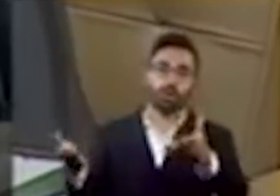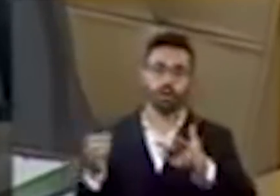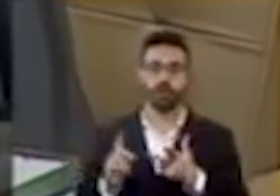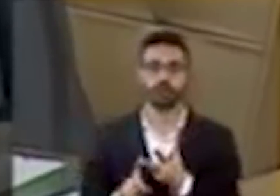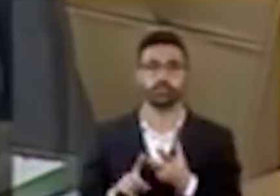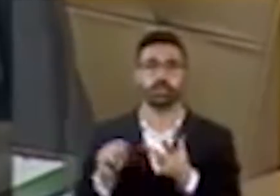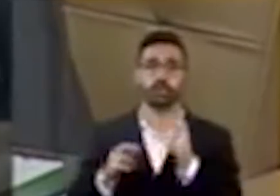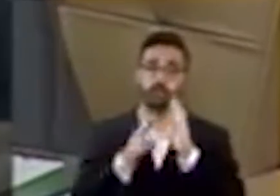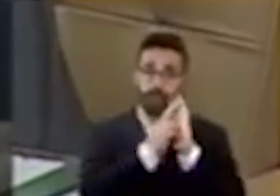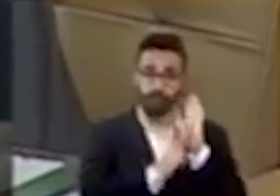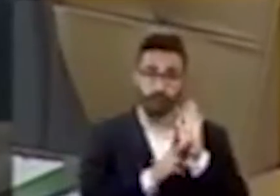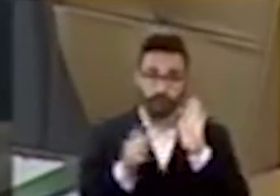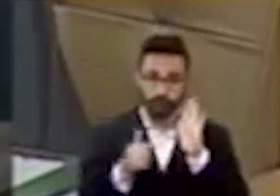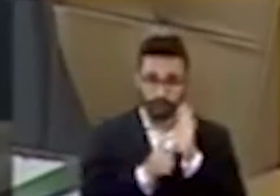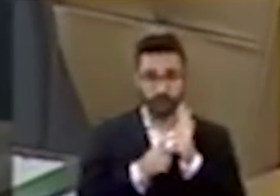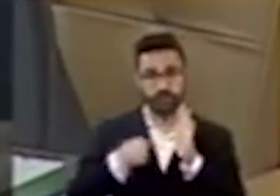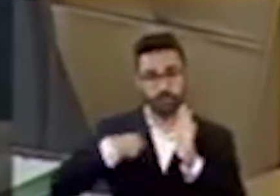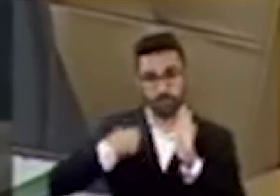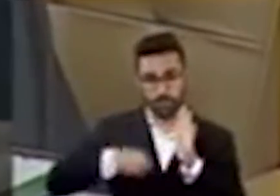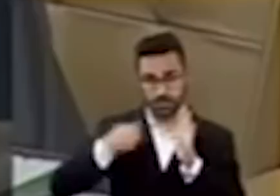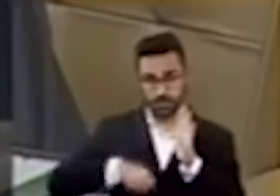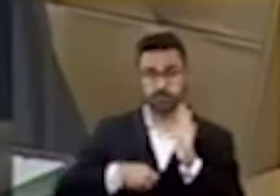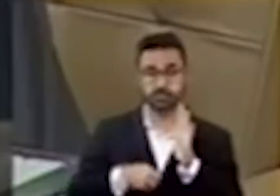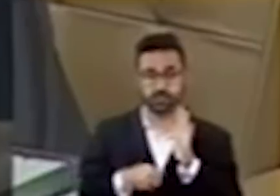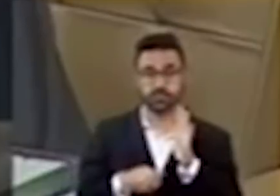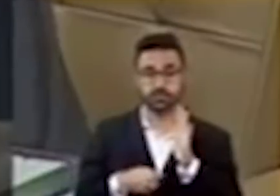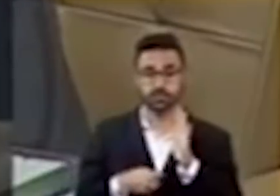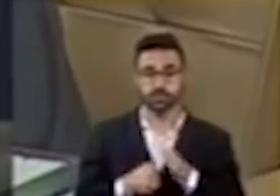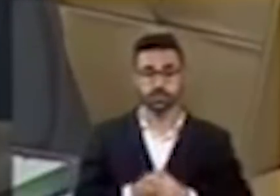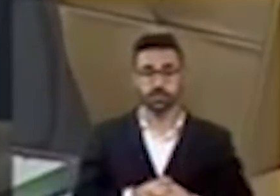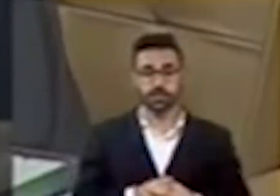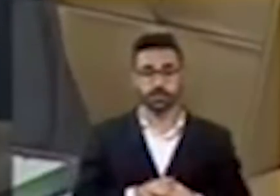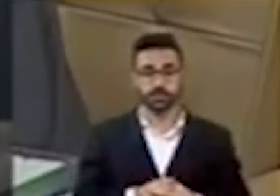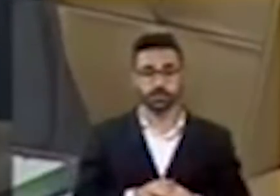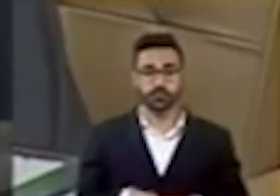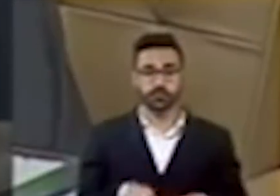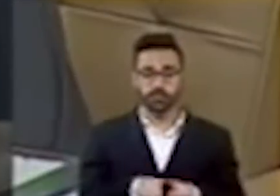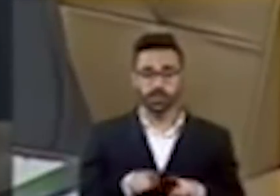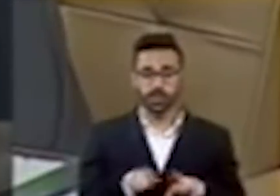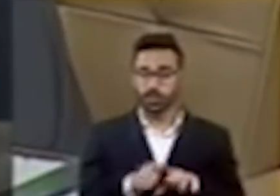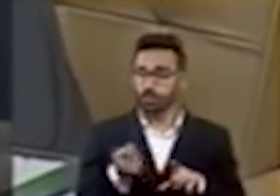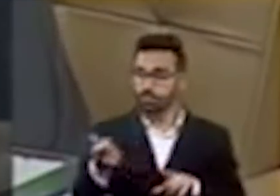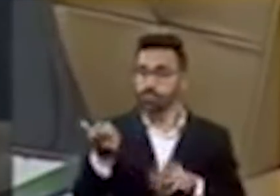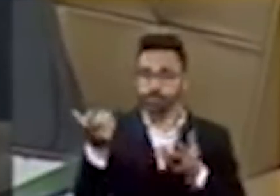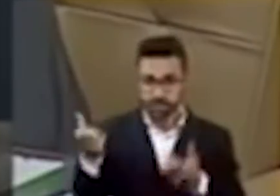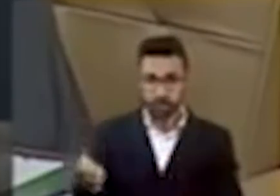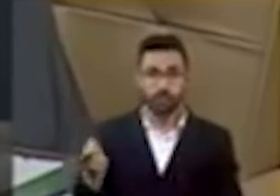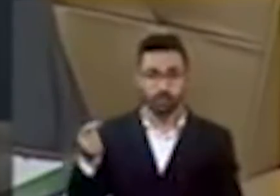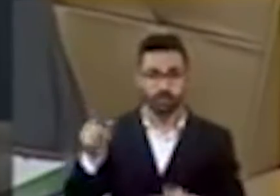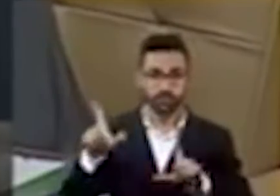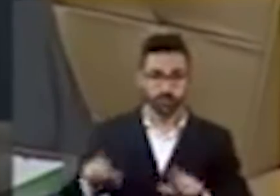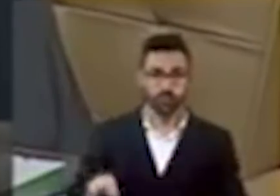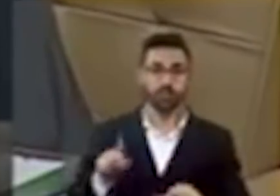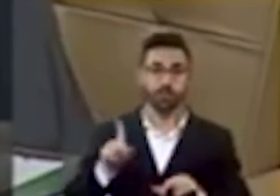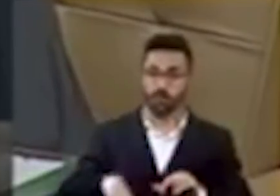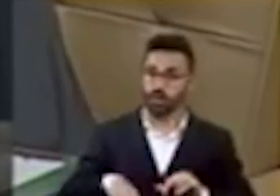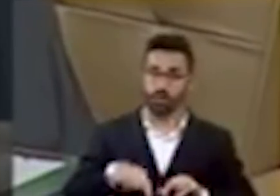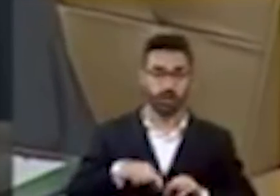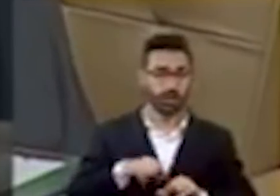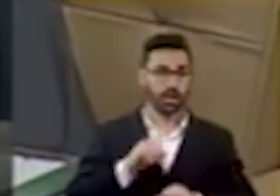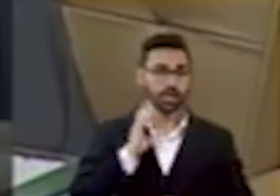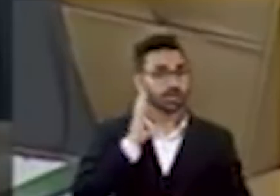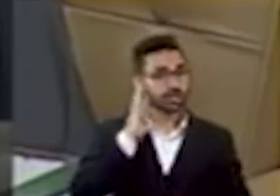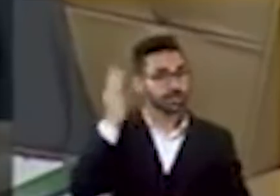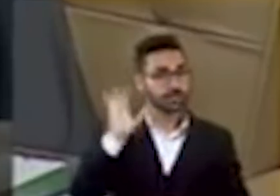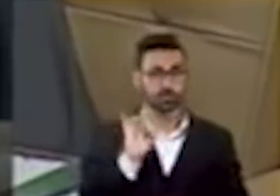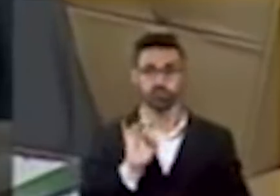critérios estabelecidos como necessários para seu enquadramento como beneficiários, se inserem no poder discricionário